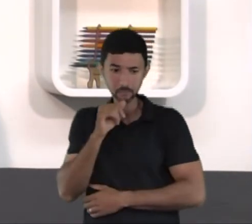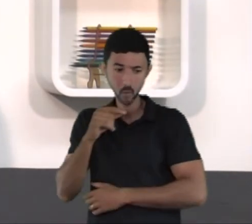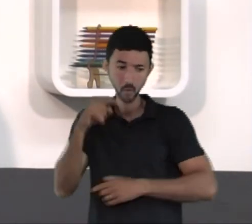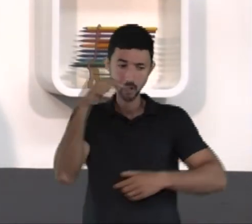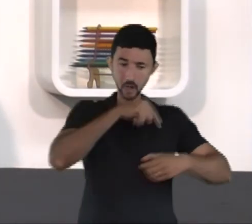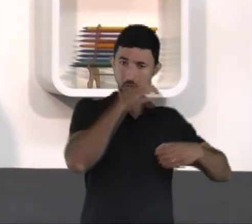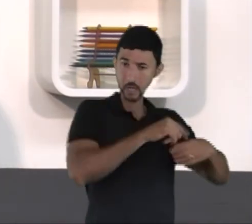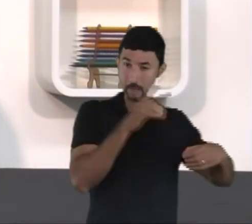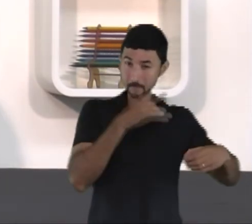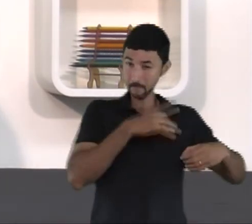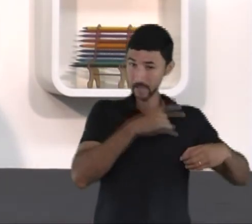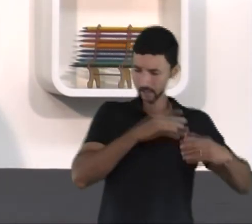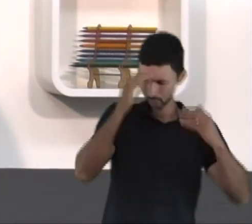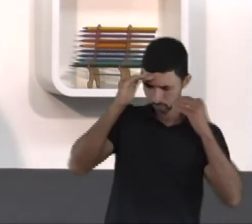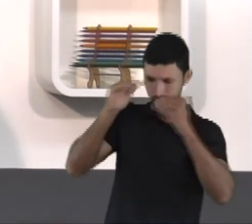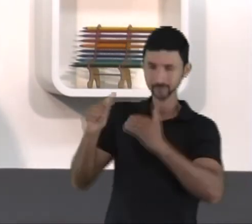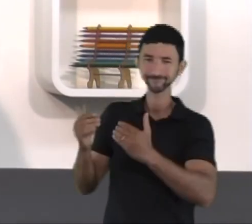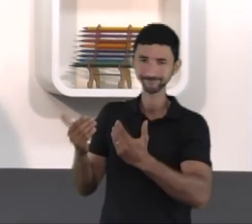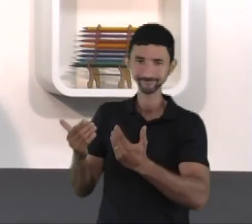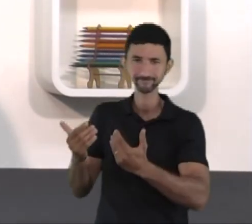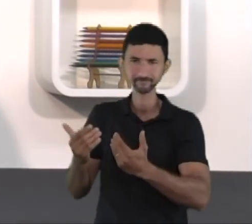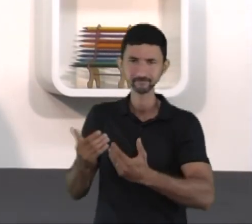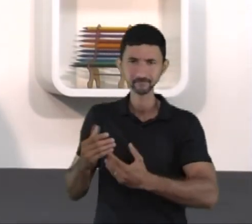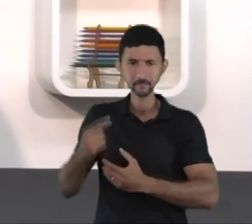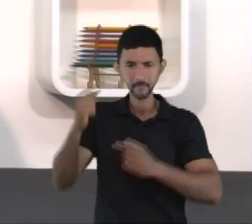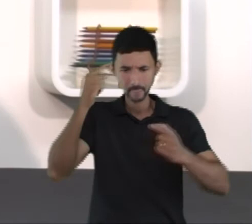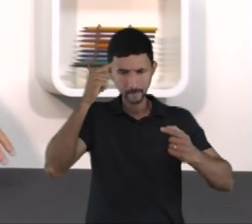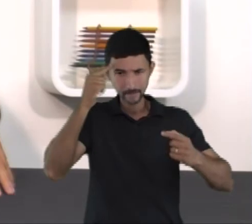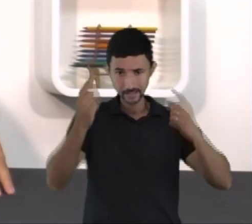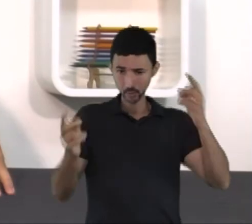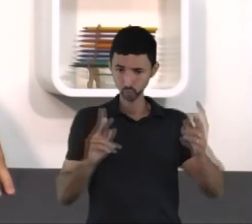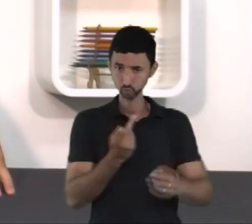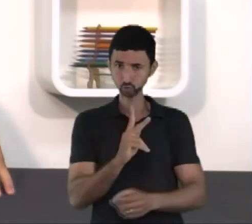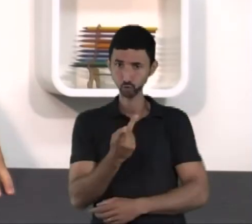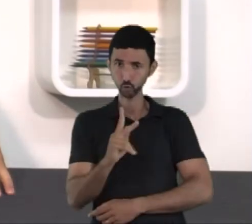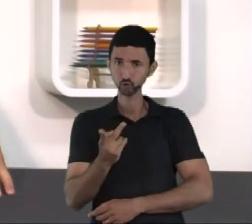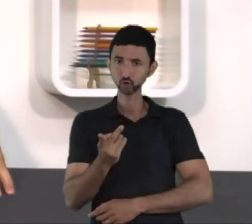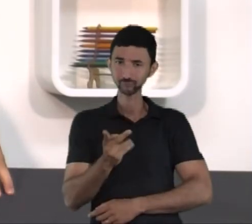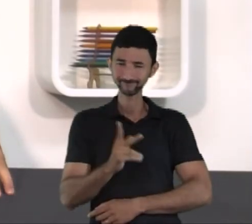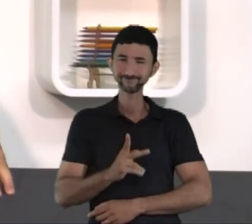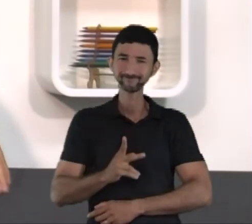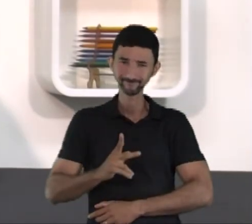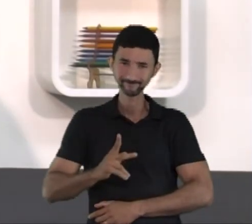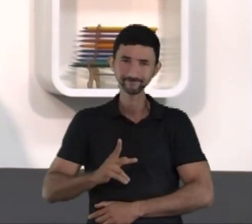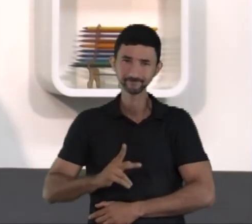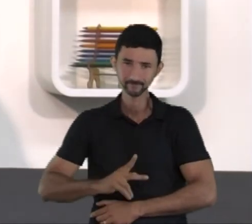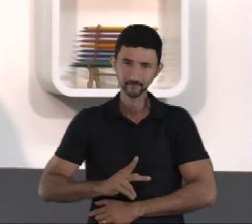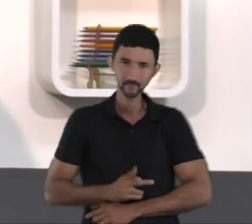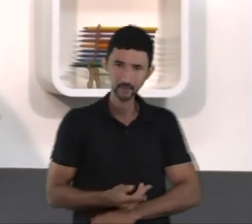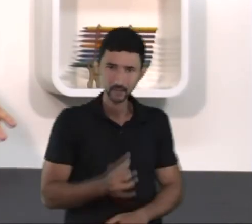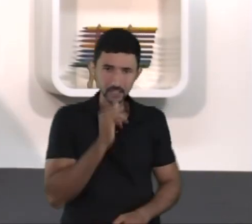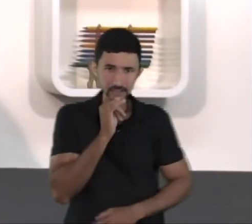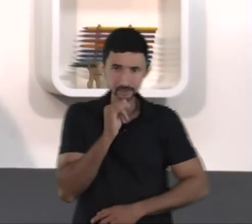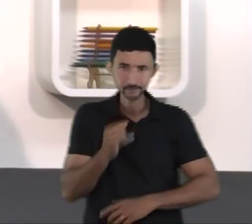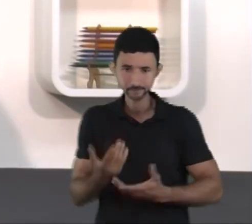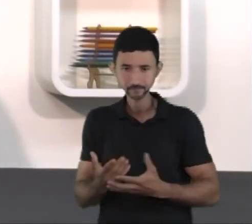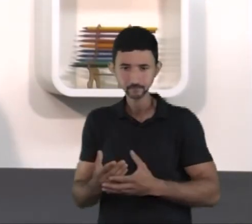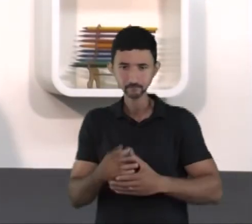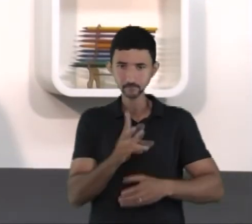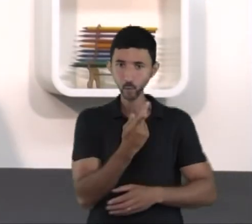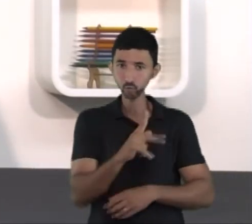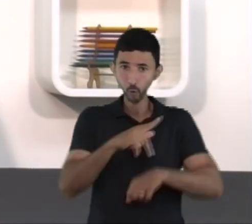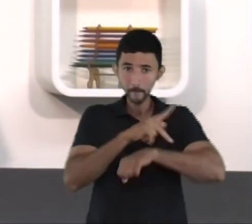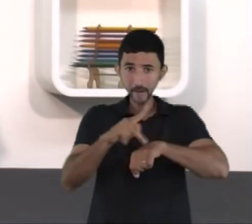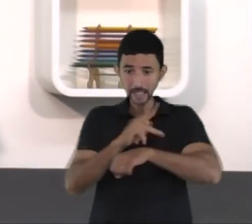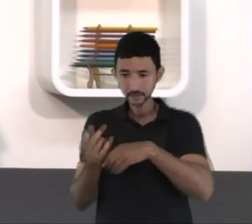gerar o respeito do meu inimigo. Foi isso que pensava a União Soviética, foi isso que pensou também os Estados Unidos. Dessa forma, houve uma corrida armamentista